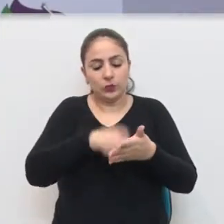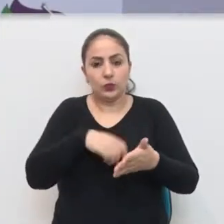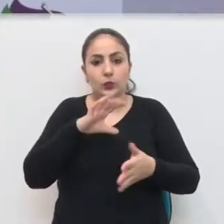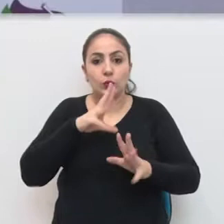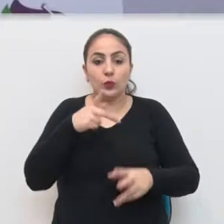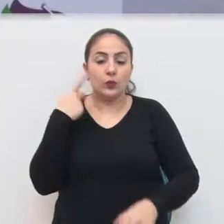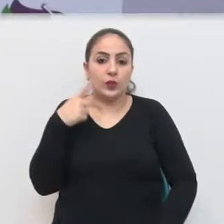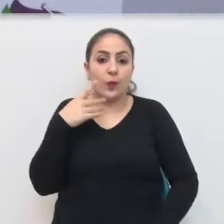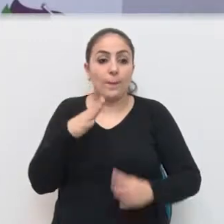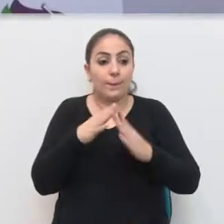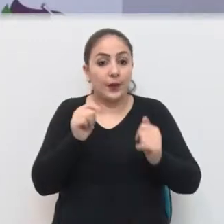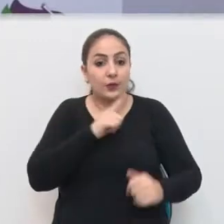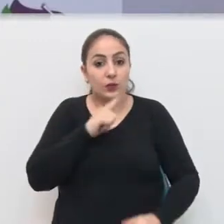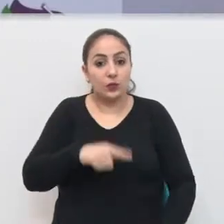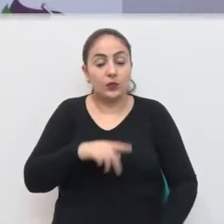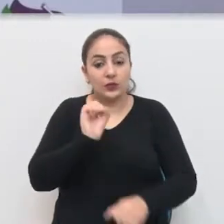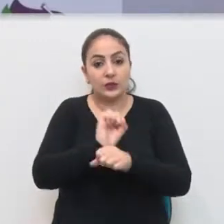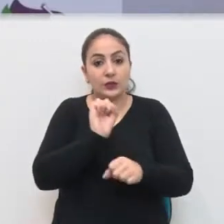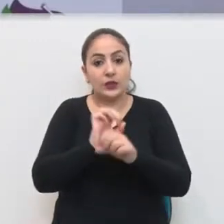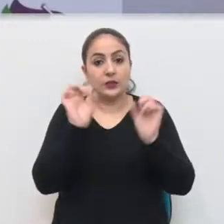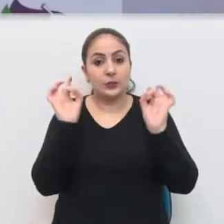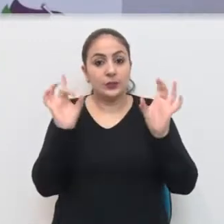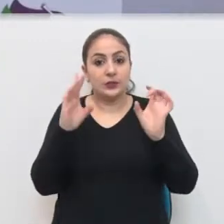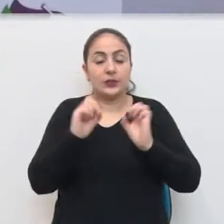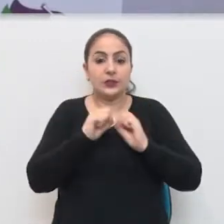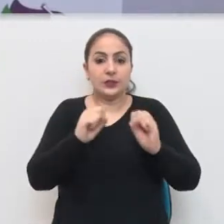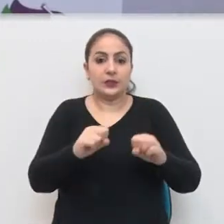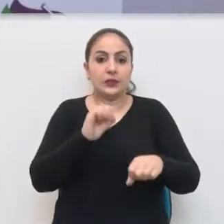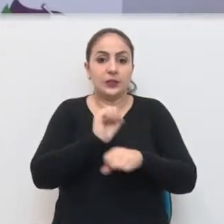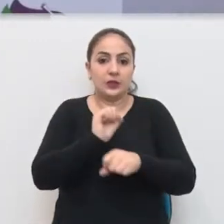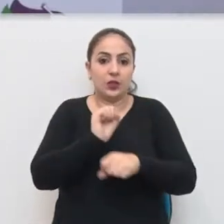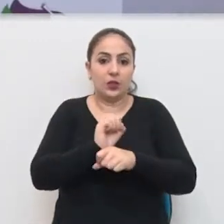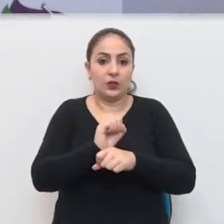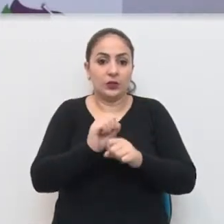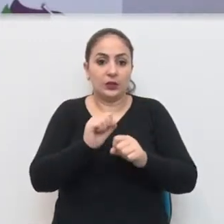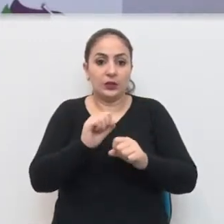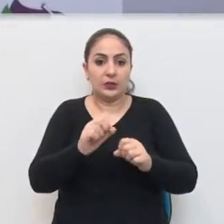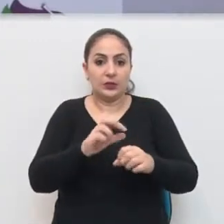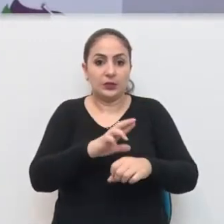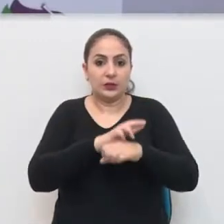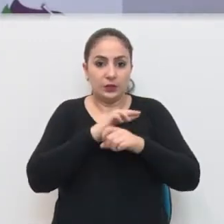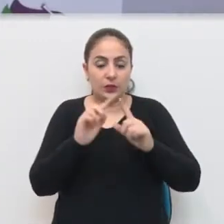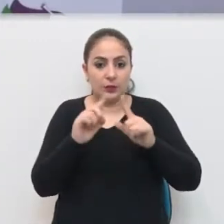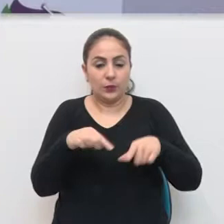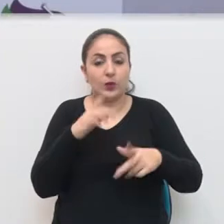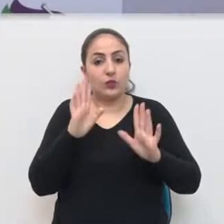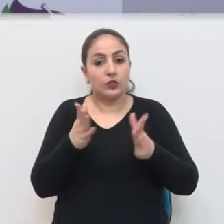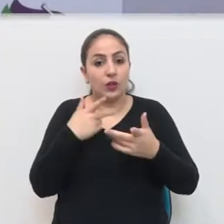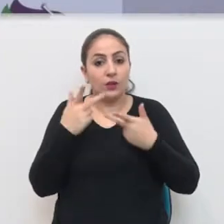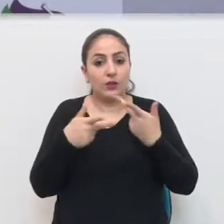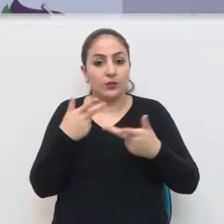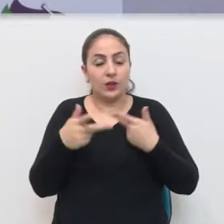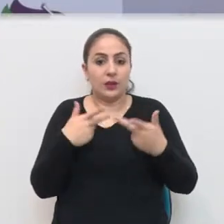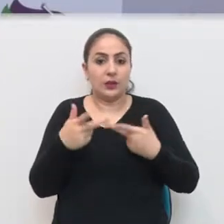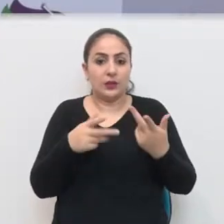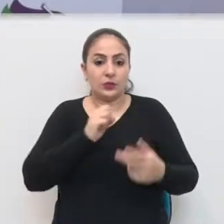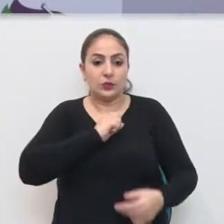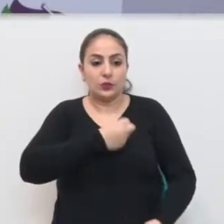vereadores, que pede ao governo do estado, em especial à Secretaria Estadual da Segurança Pública, que já dispunha algum